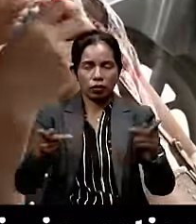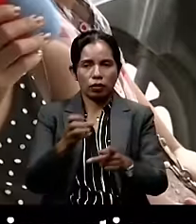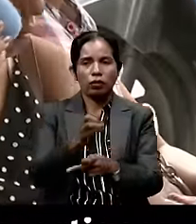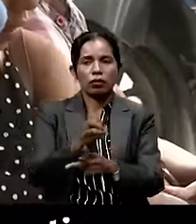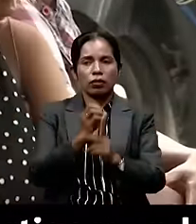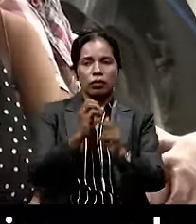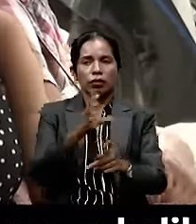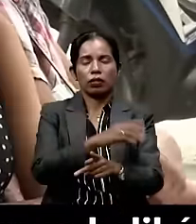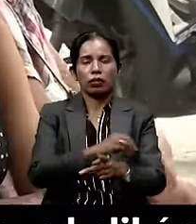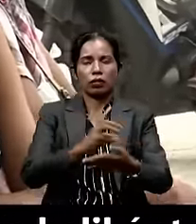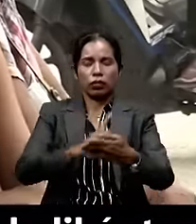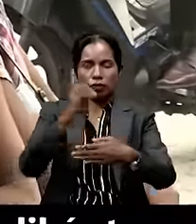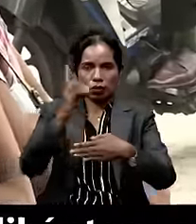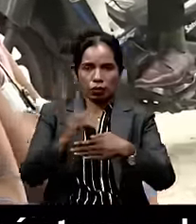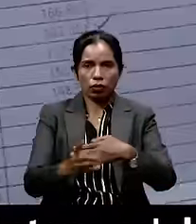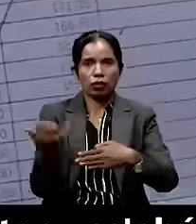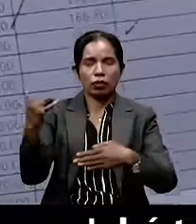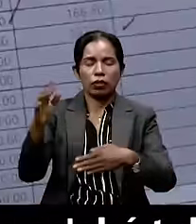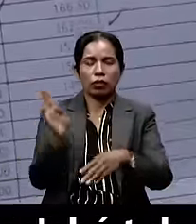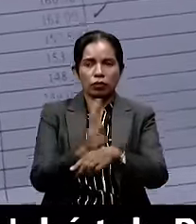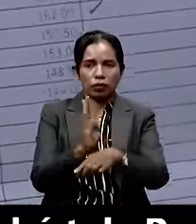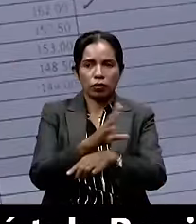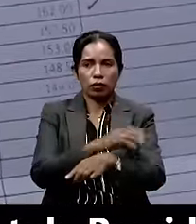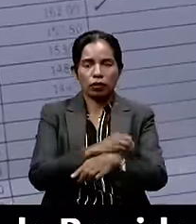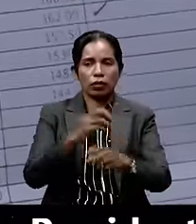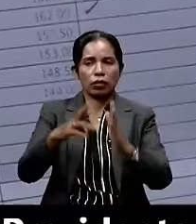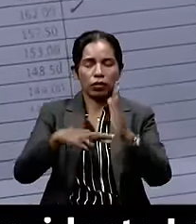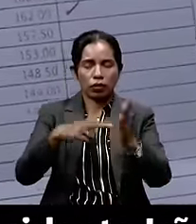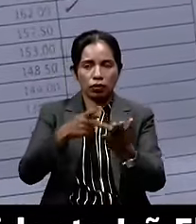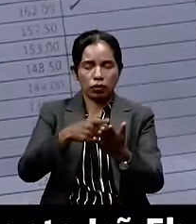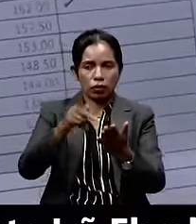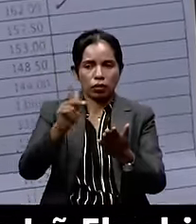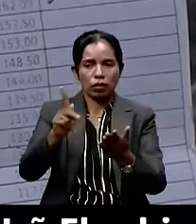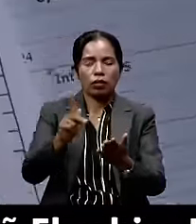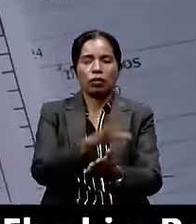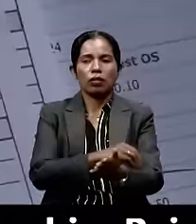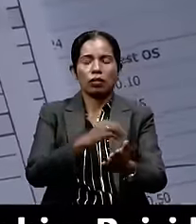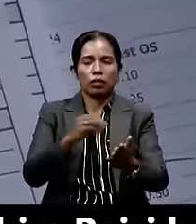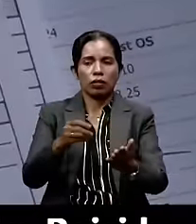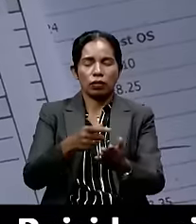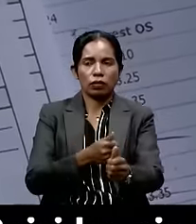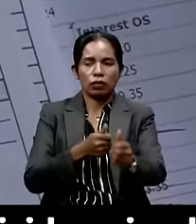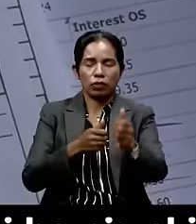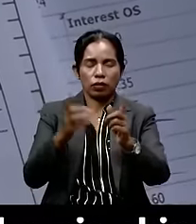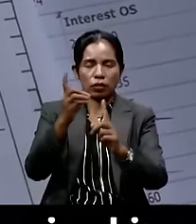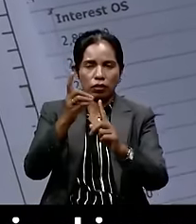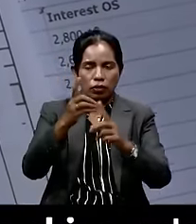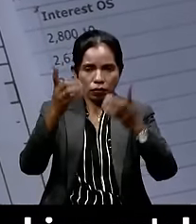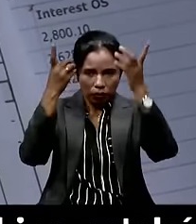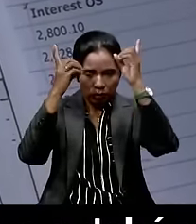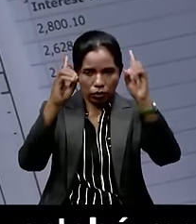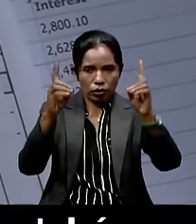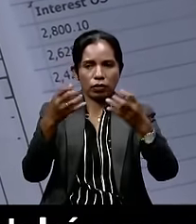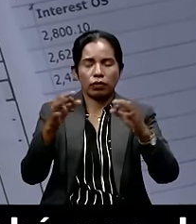Kaibau, hodi desenvolvetan sirania negocio, no kriteria kada fulan ten ki halo pagamento, tuir data nebe termina ona.